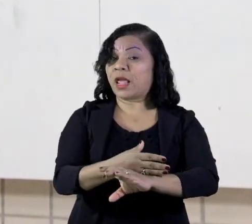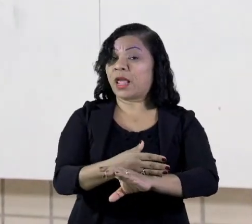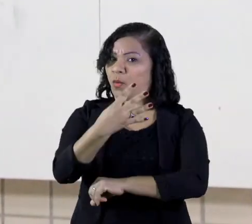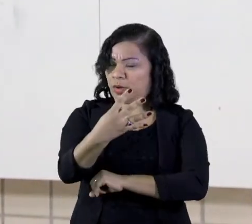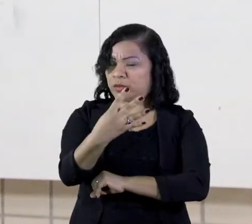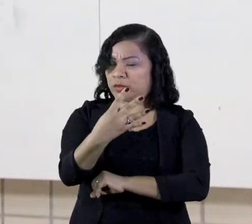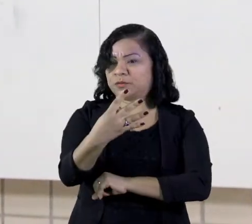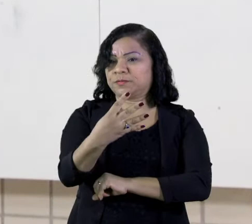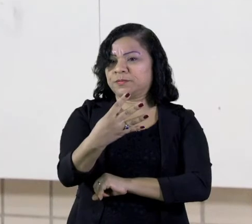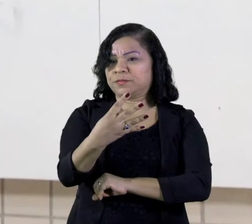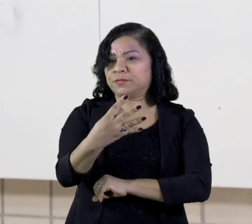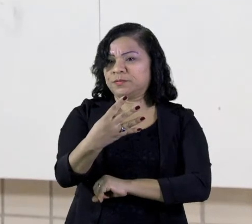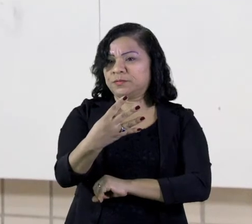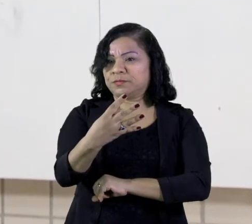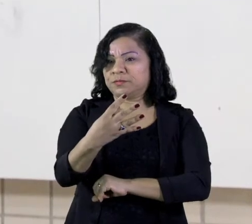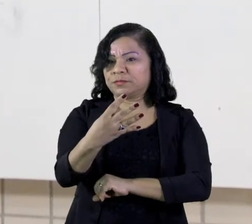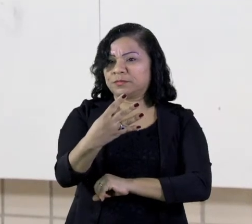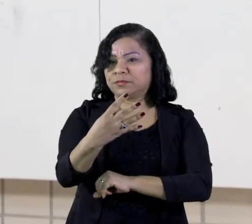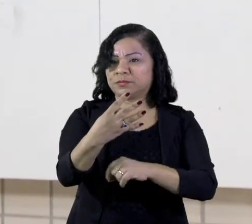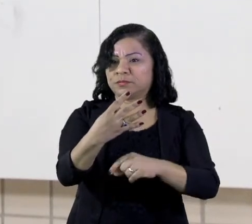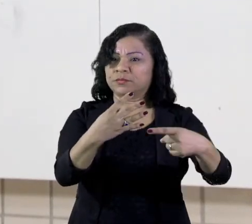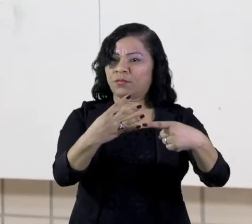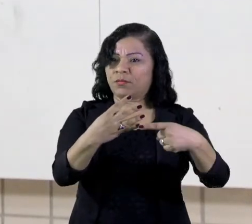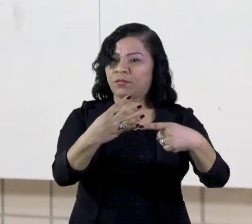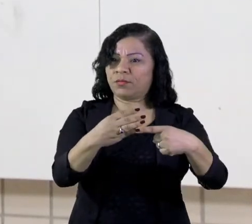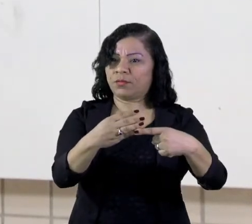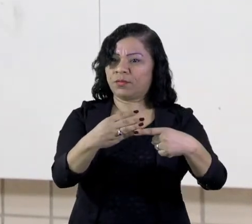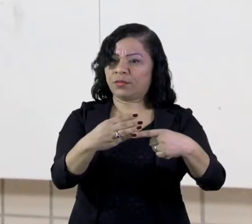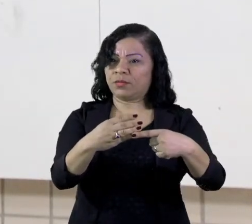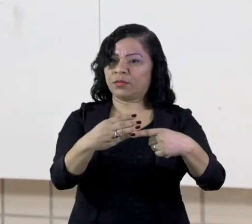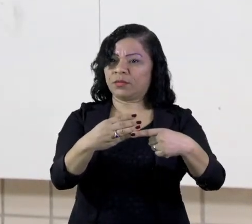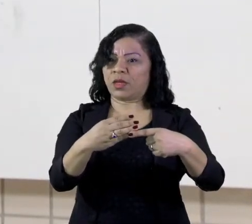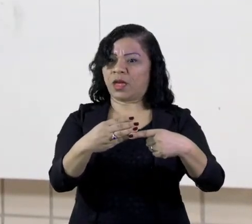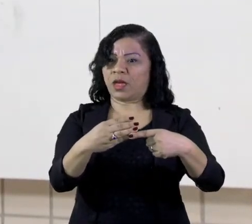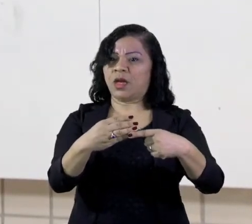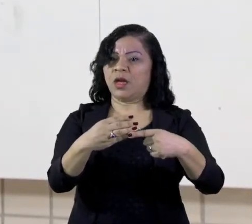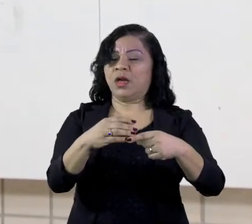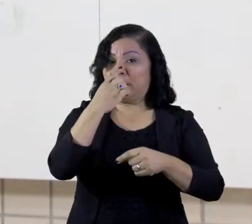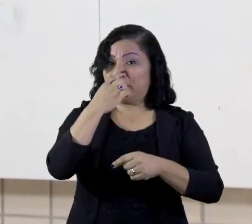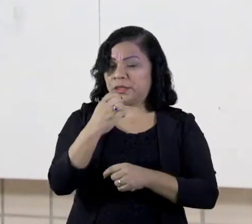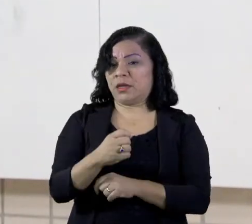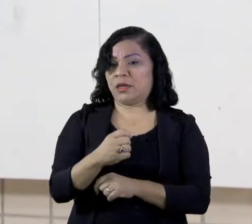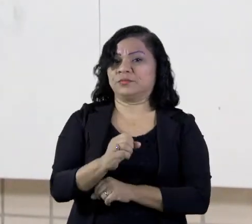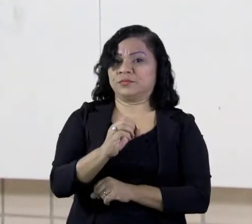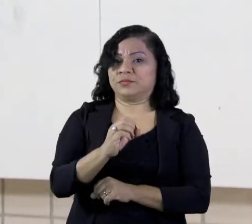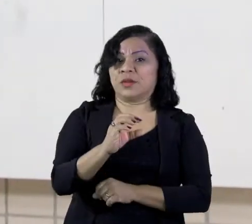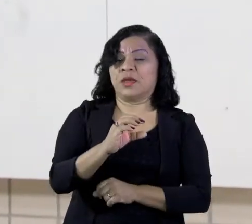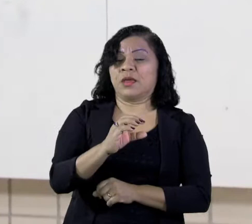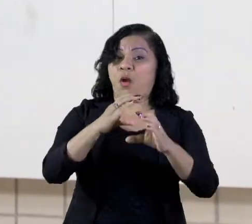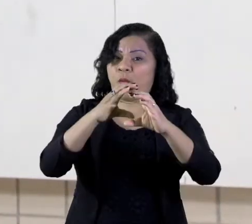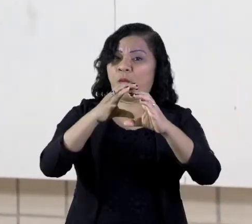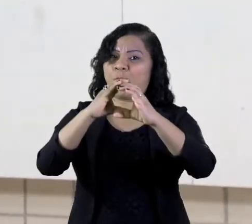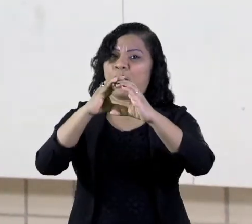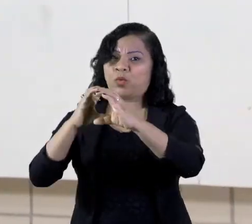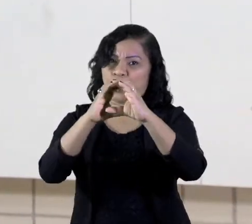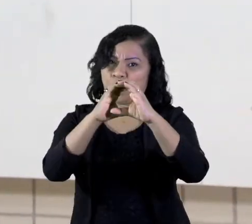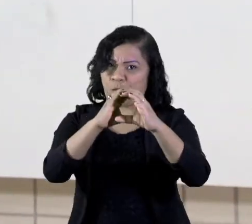de 4. Vou até colocar embaixo aqui, ó, 1, 2, 3, 4, beleza? Eu